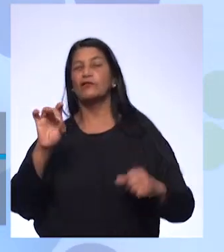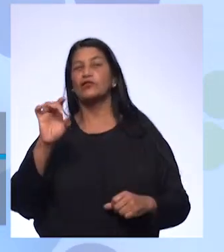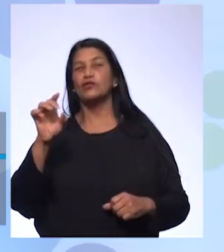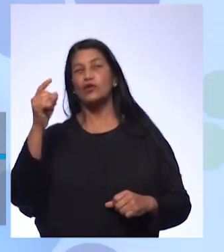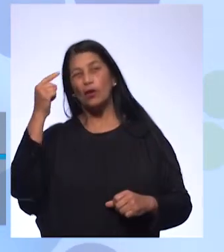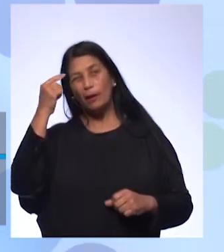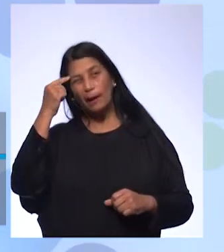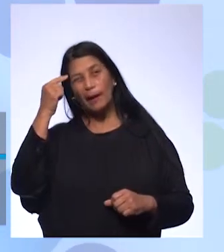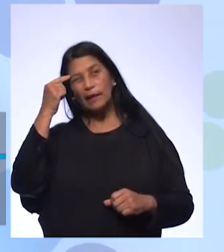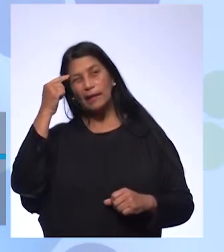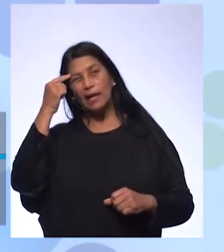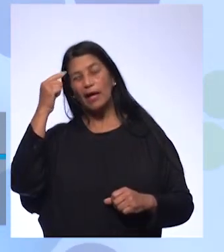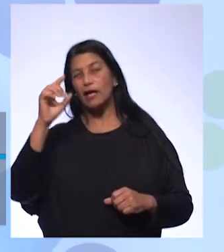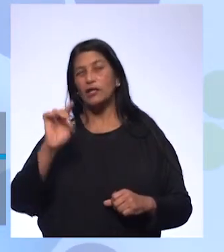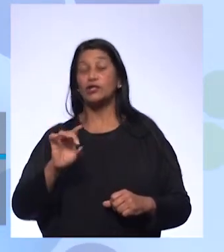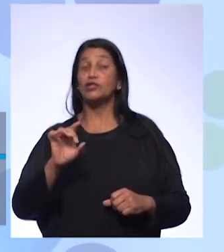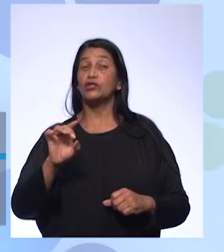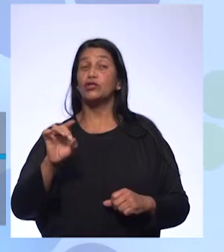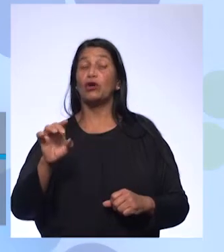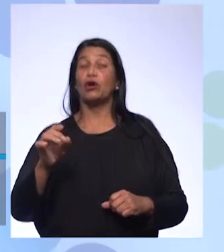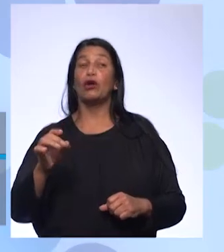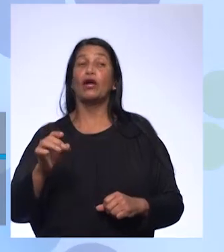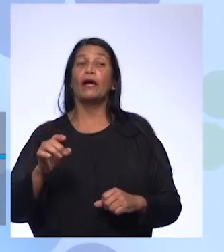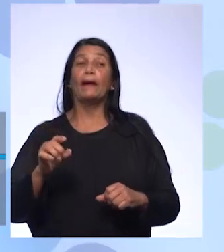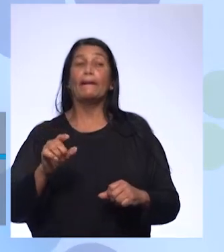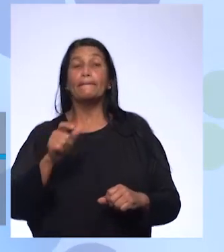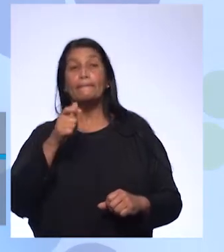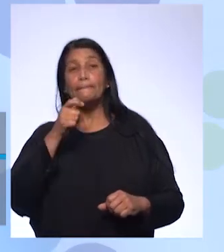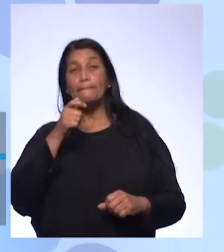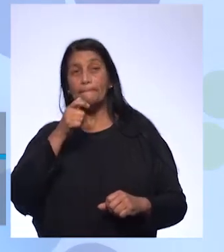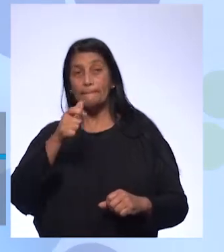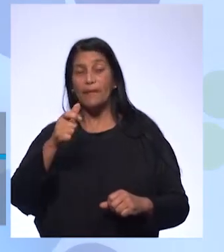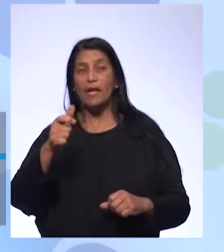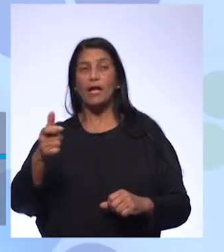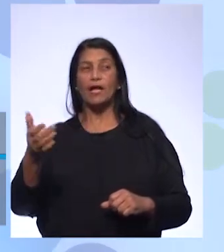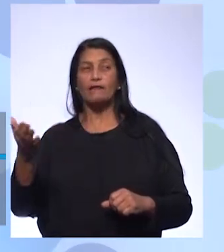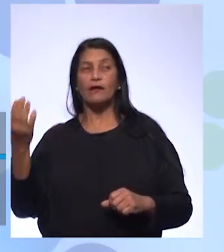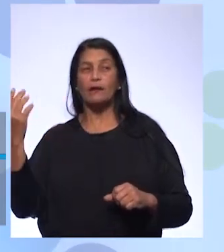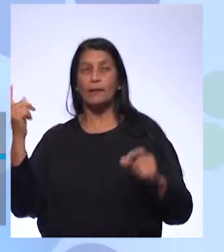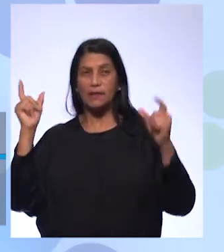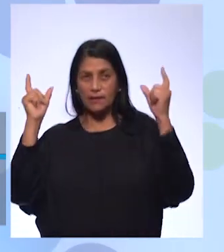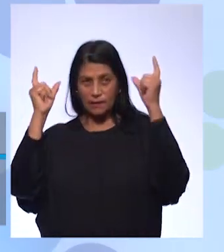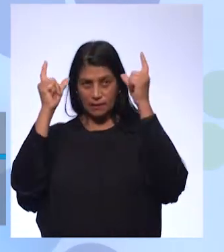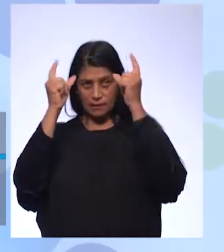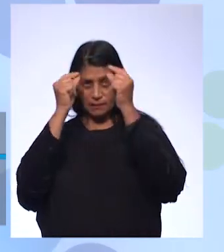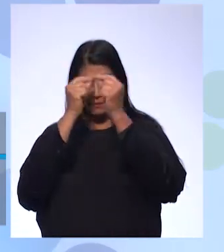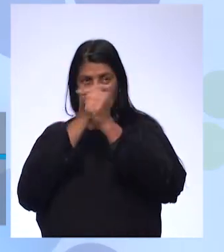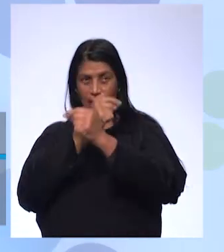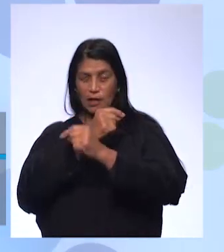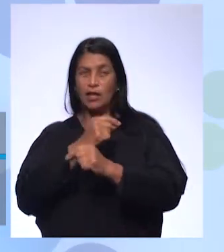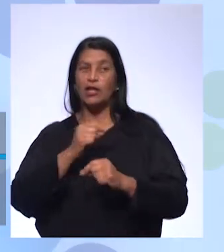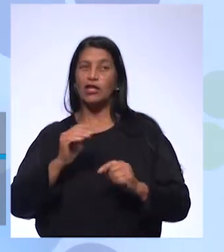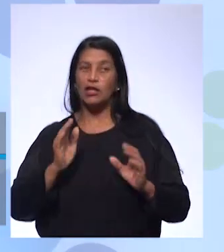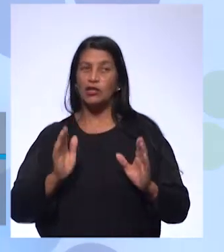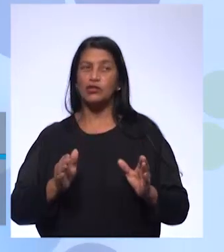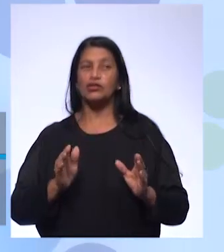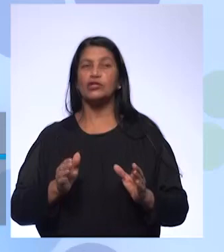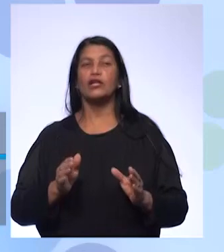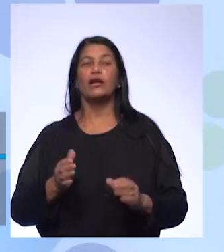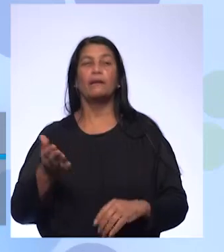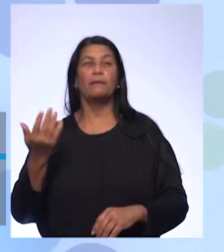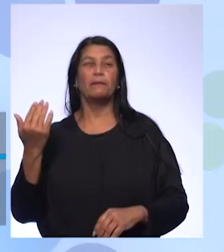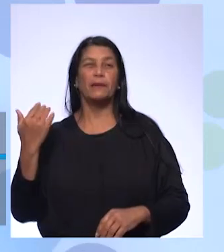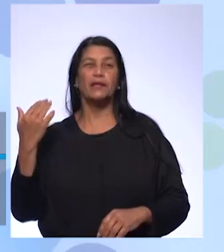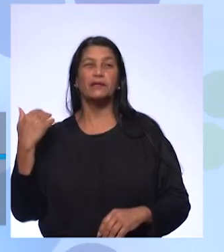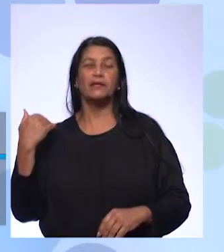ideias, né? Inclusive, esse termo foi empregado aí, ele vem do grego e foi empregado pelo Thomas Hobbes, que nós já vimos aqui em aula sobre a